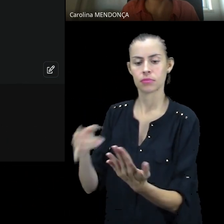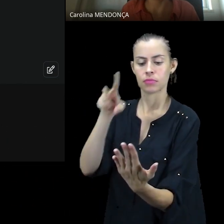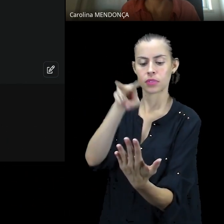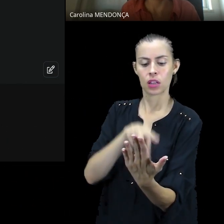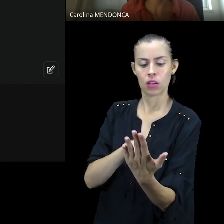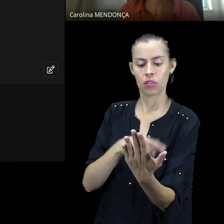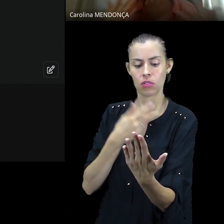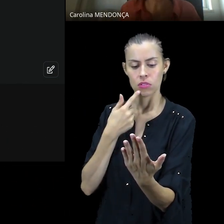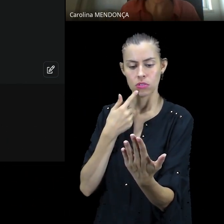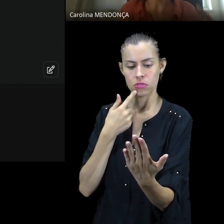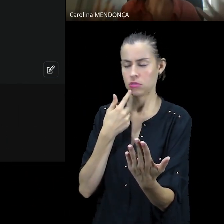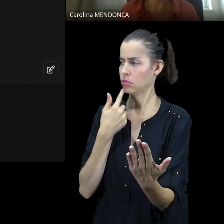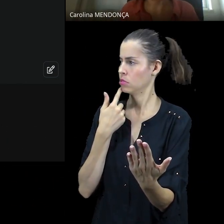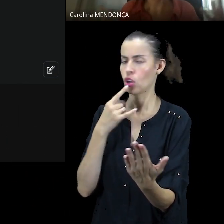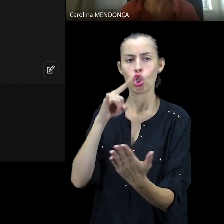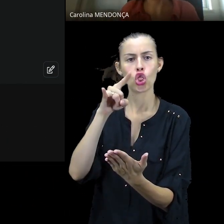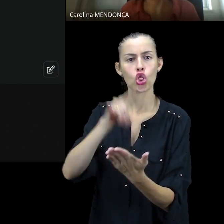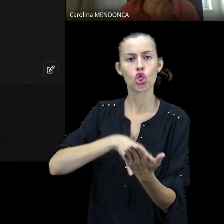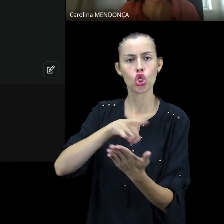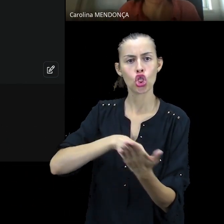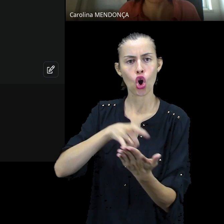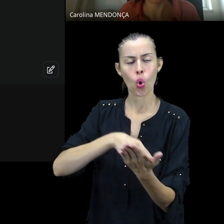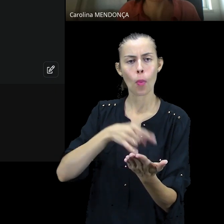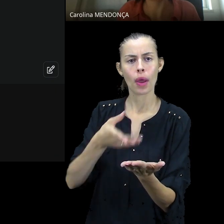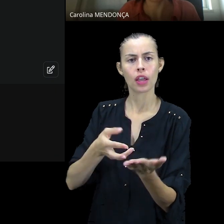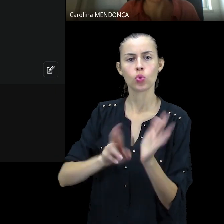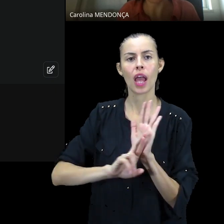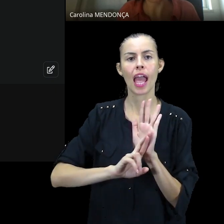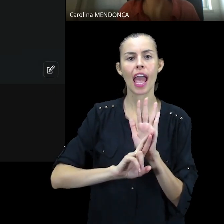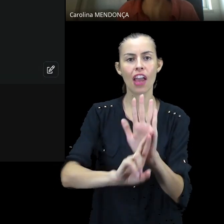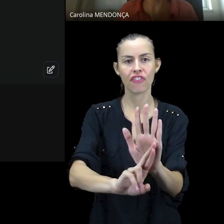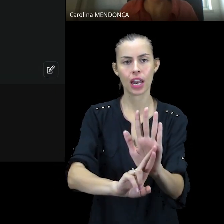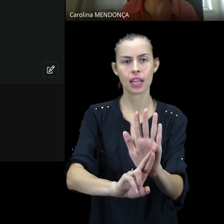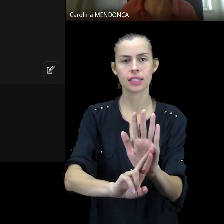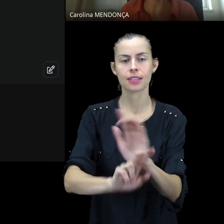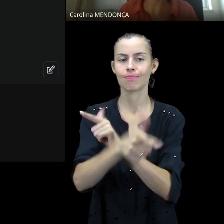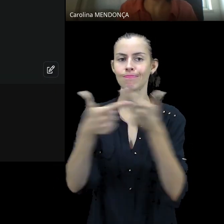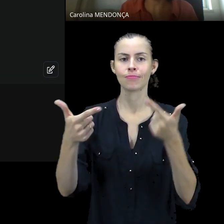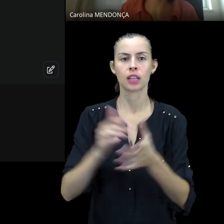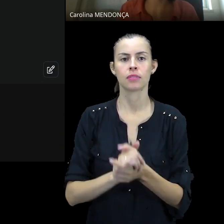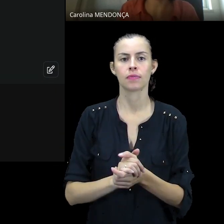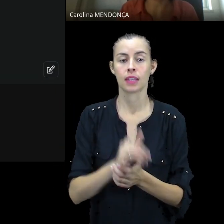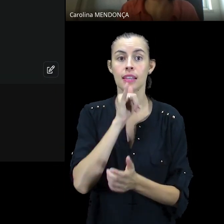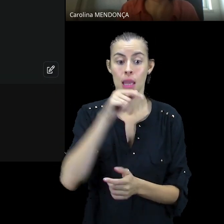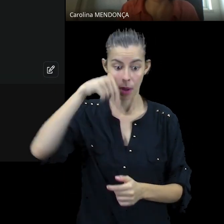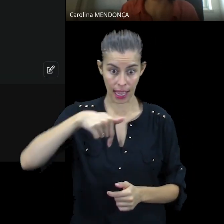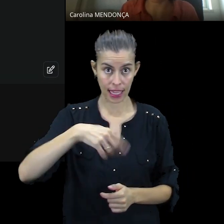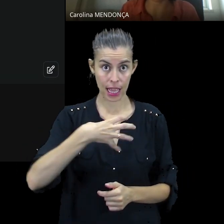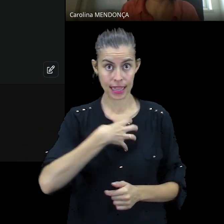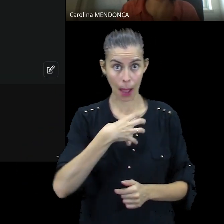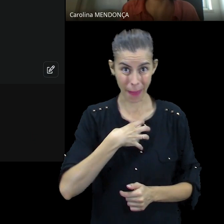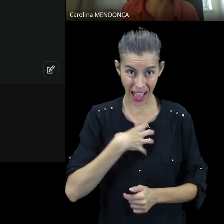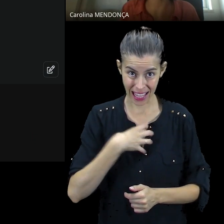para ampliar a presença de pessoas negras dentro da universidade e garantir a presença nos cursos mais concorridos,